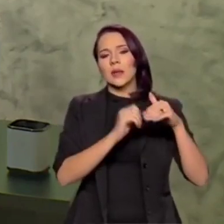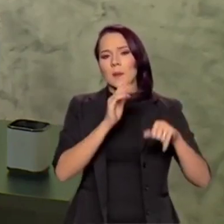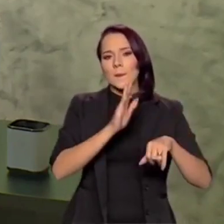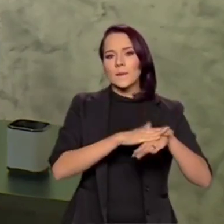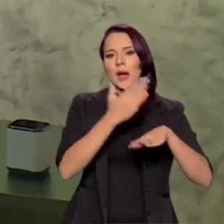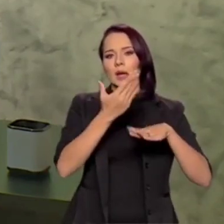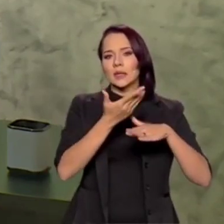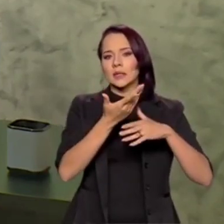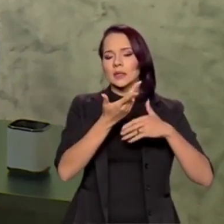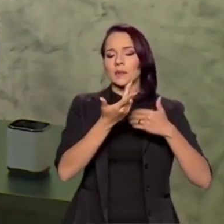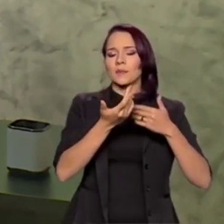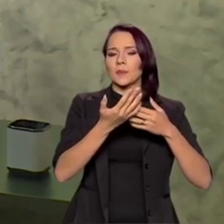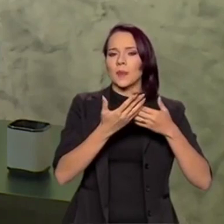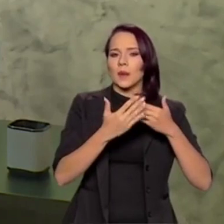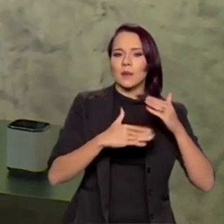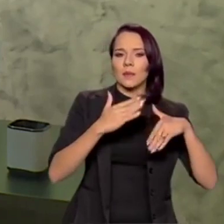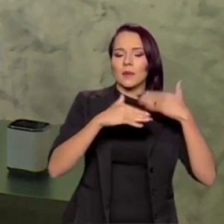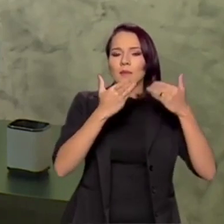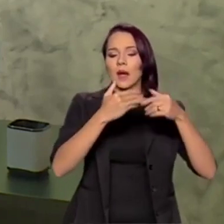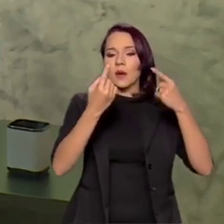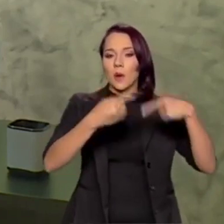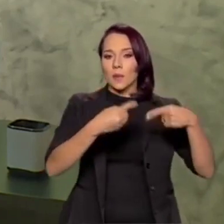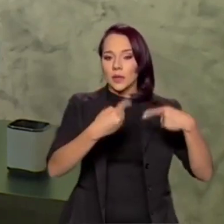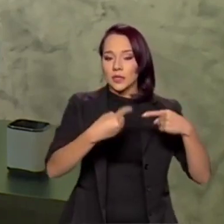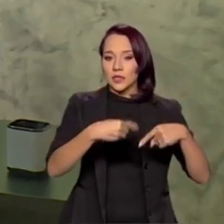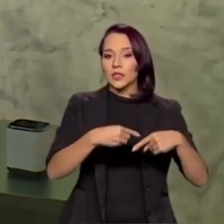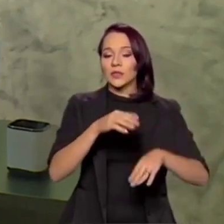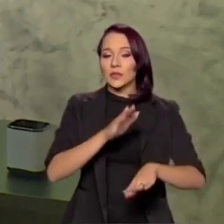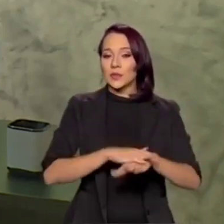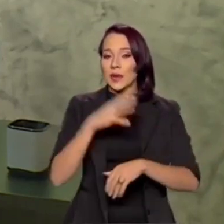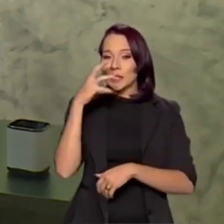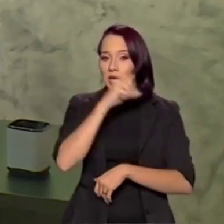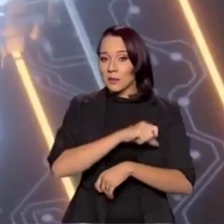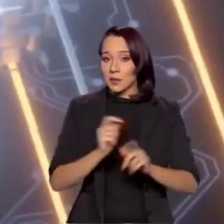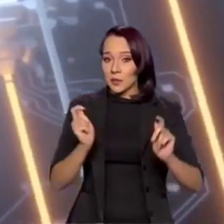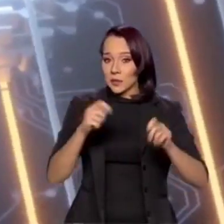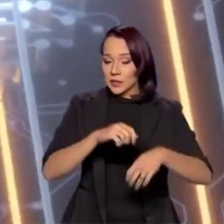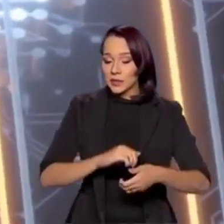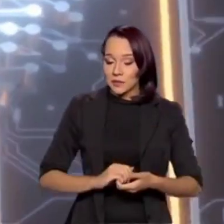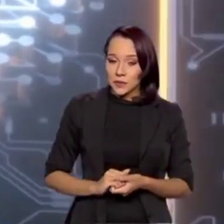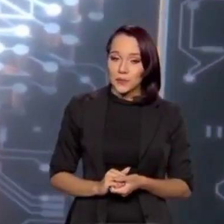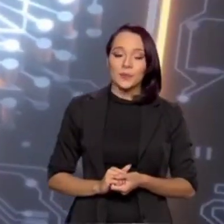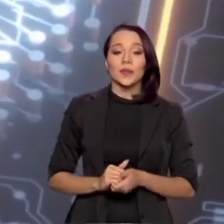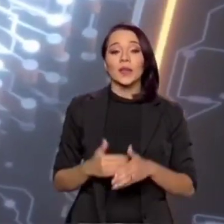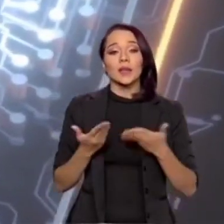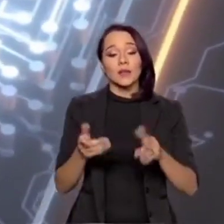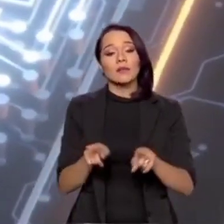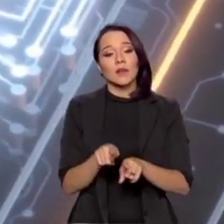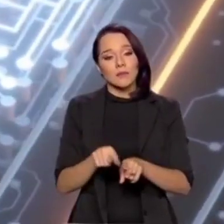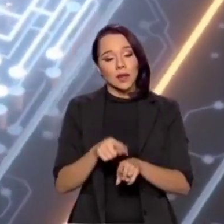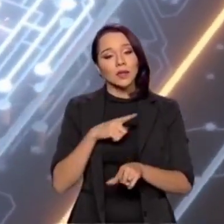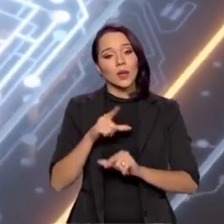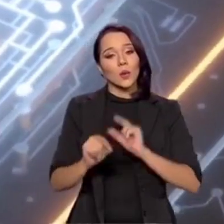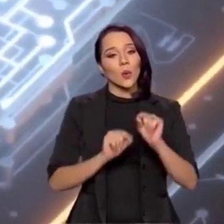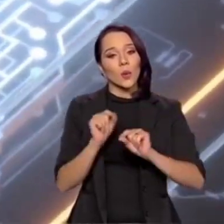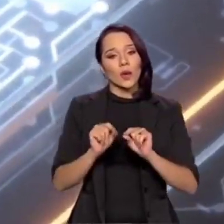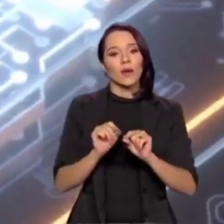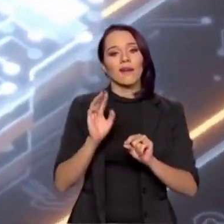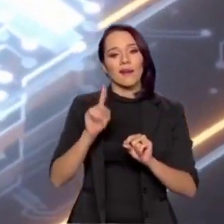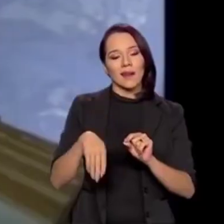esses negócios se tornem competitivos mais rápido possível, né? Eles têm se tornado